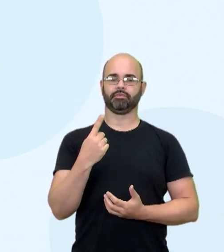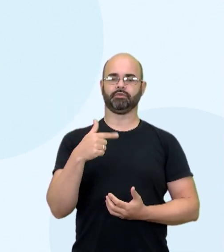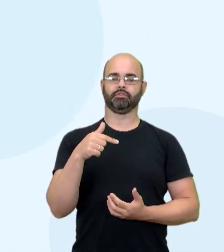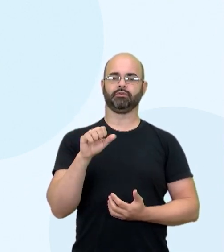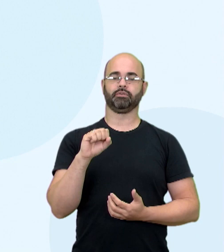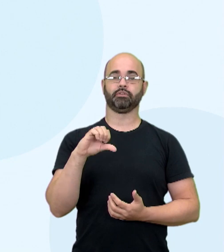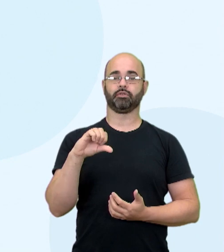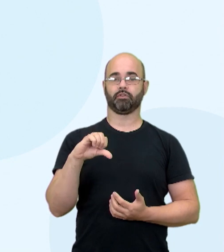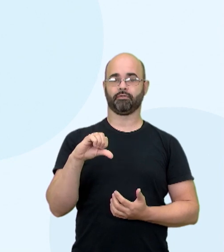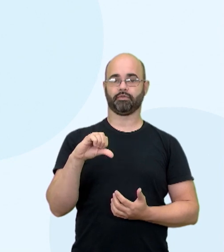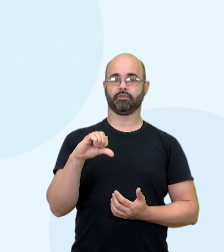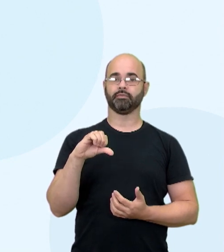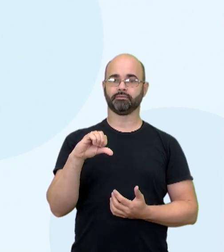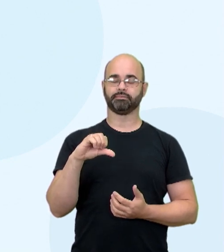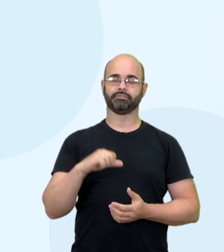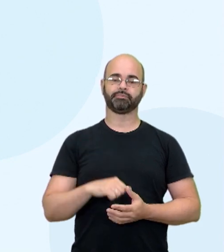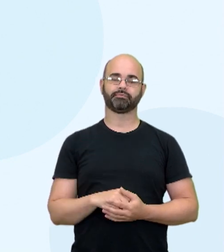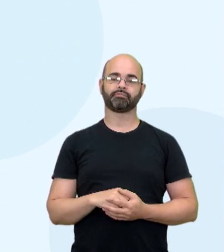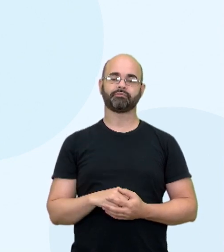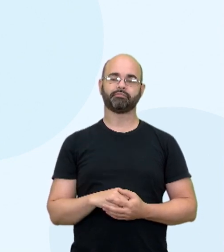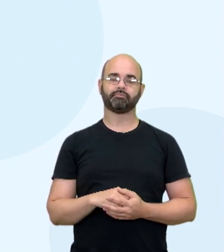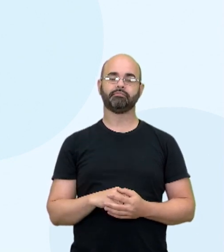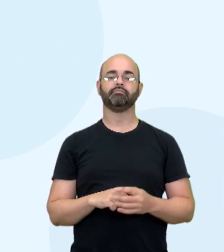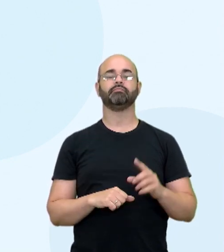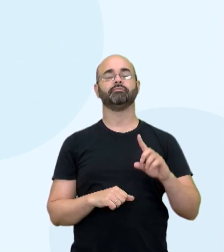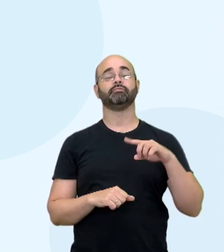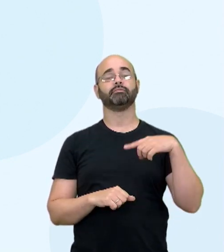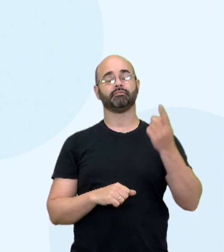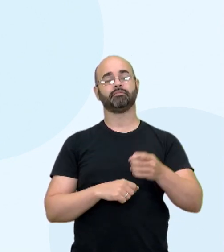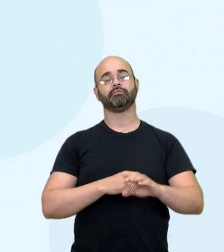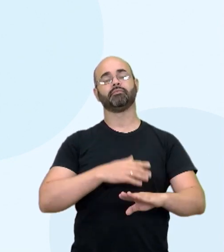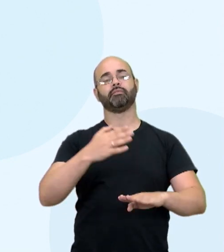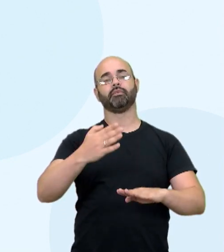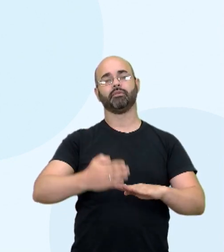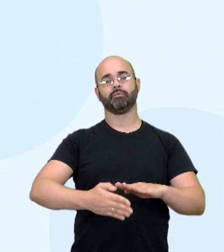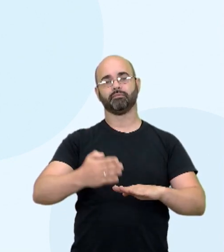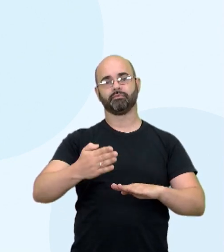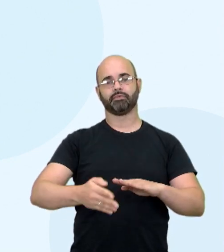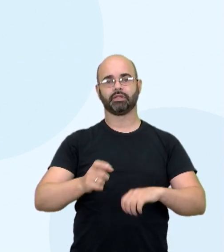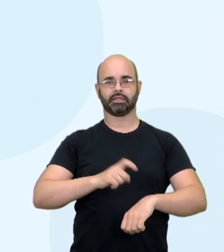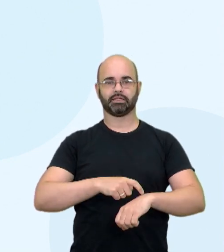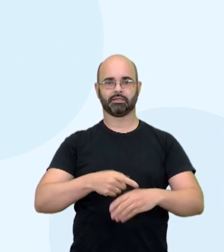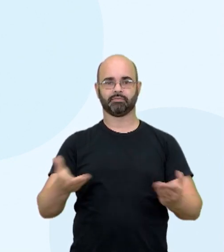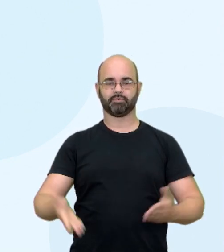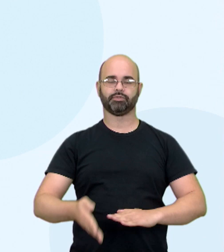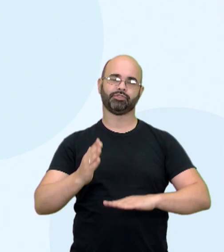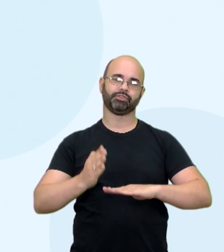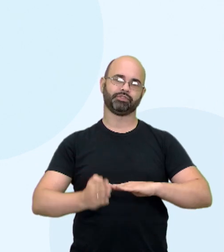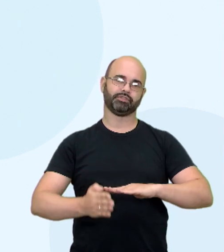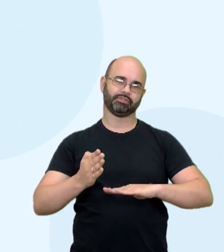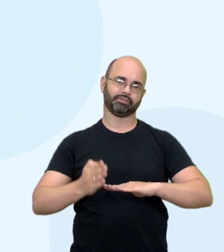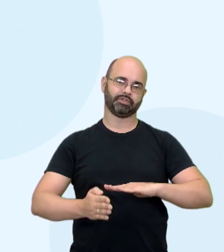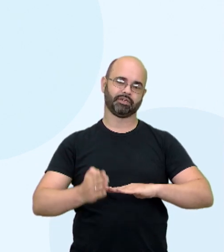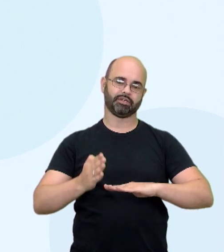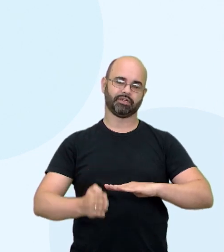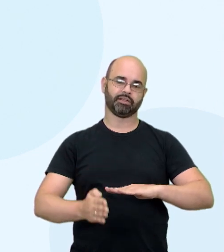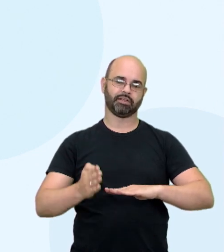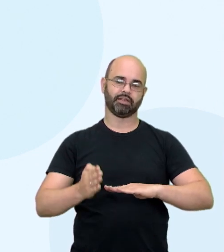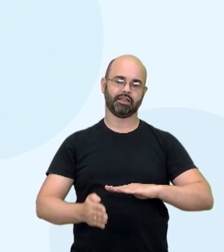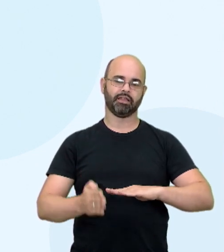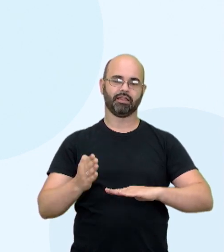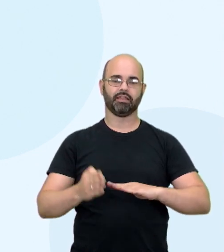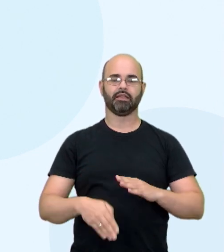e a partir daí a gente já viveria até os dias atuais, num outro momento chamado de